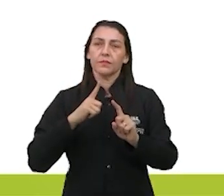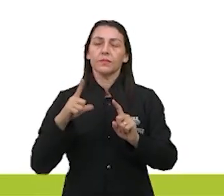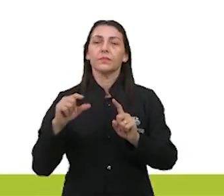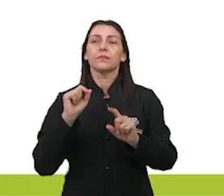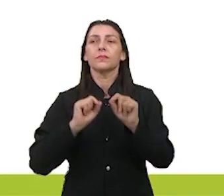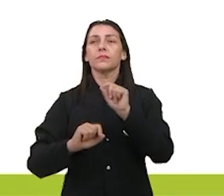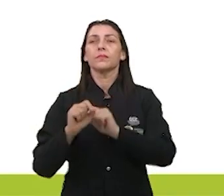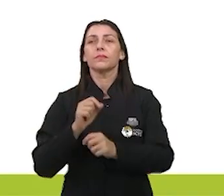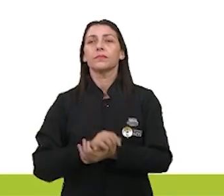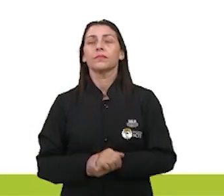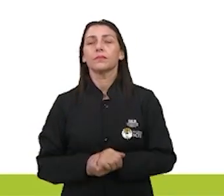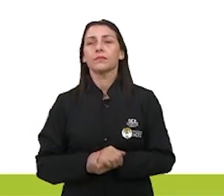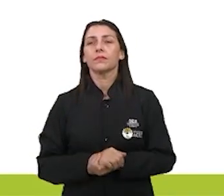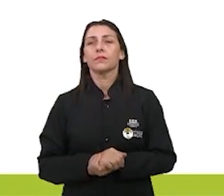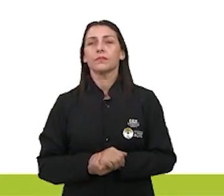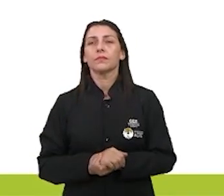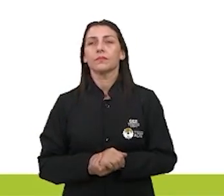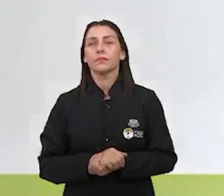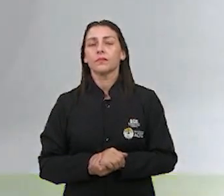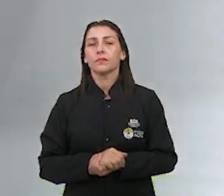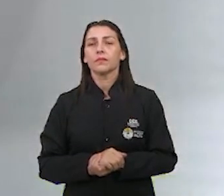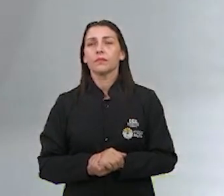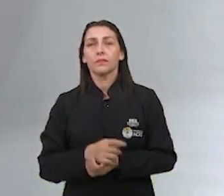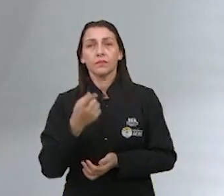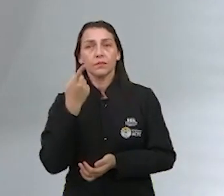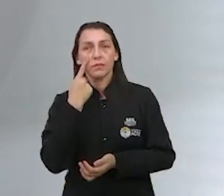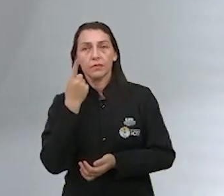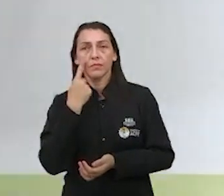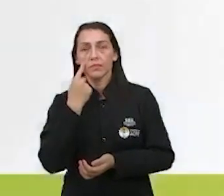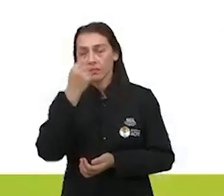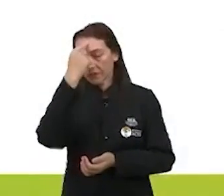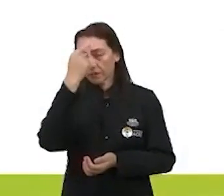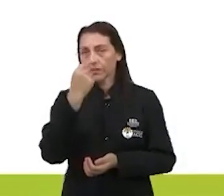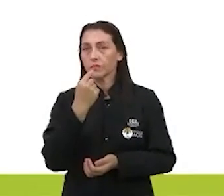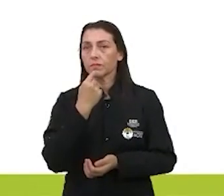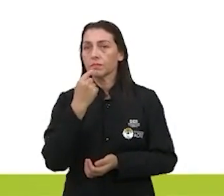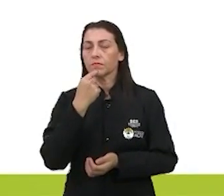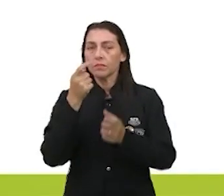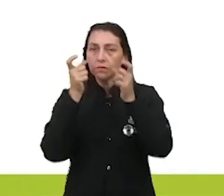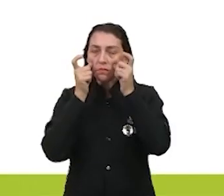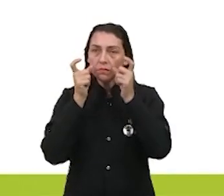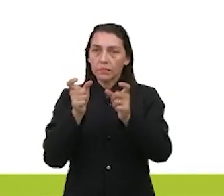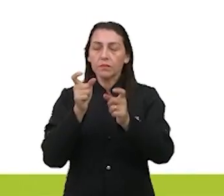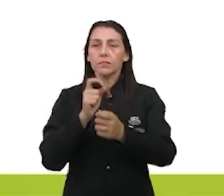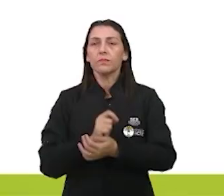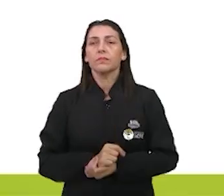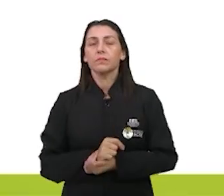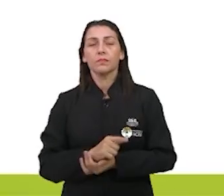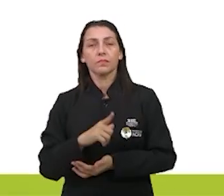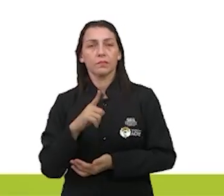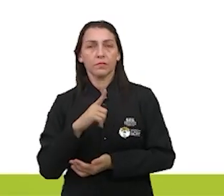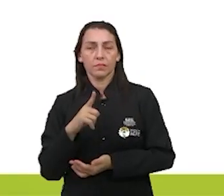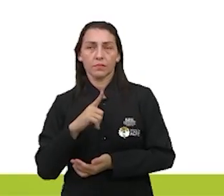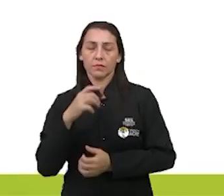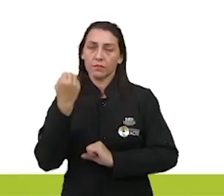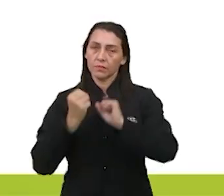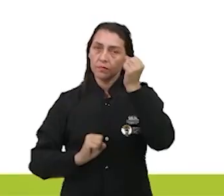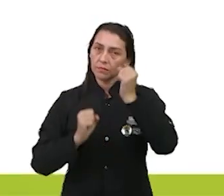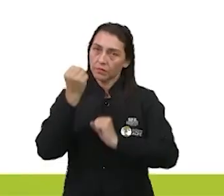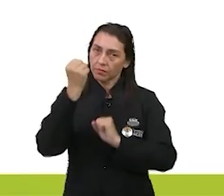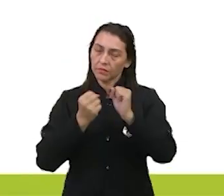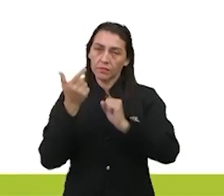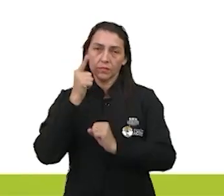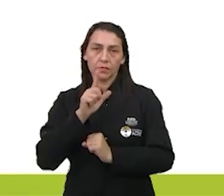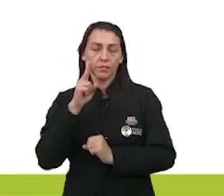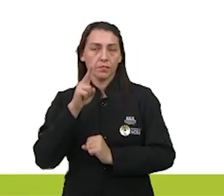intensificado pela... Esse é o comando da questão. Olhando para a imagem, olha com atenção o seguinte. Nós temos uma fábrica, e aí você